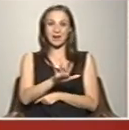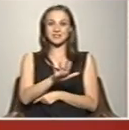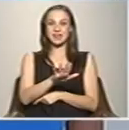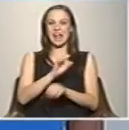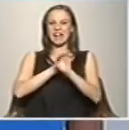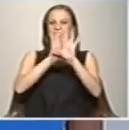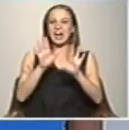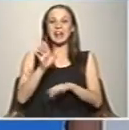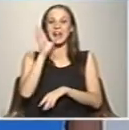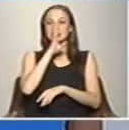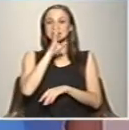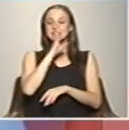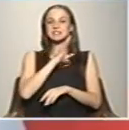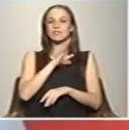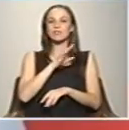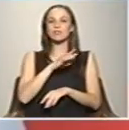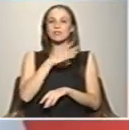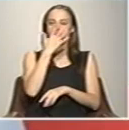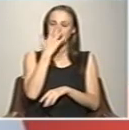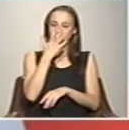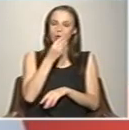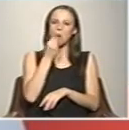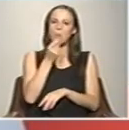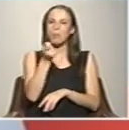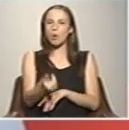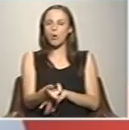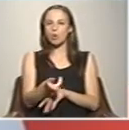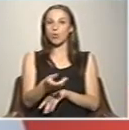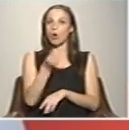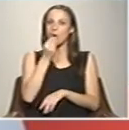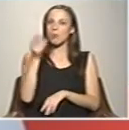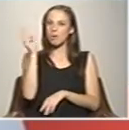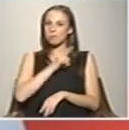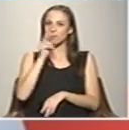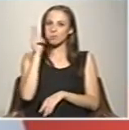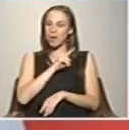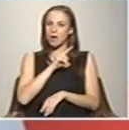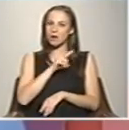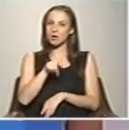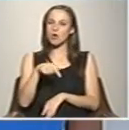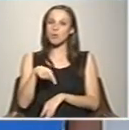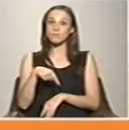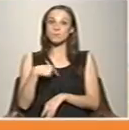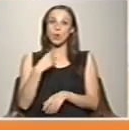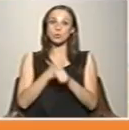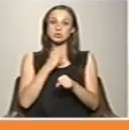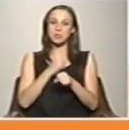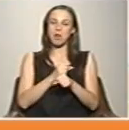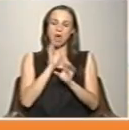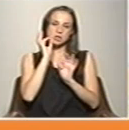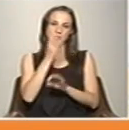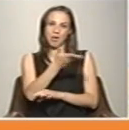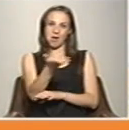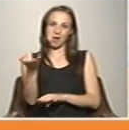elucidativa. Quando nós temos insónias, ou quando comemos a menos, ou quando comemos a mais, realmente o nosso trabalho fica assim um